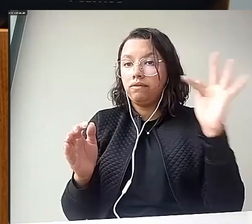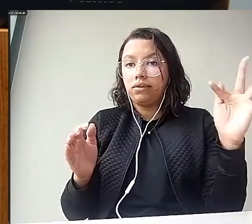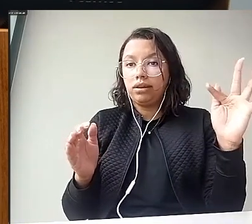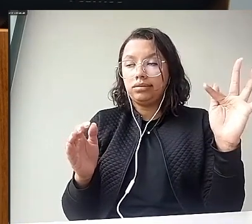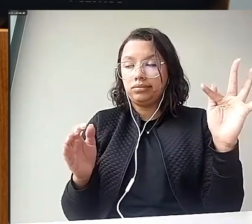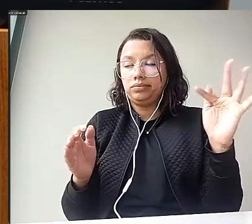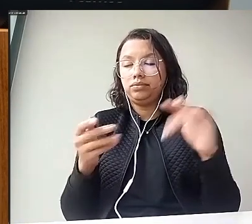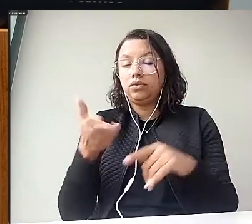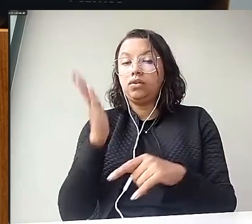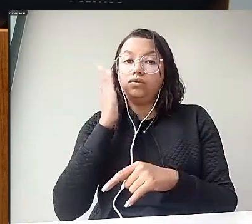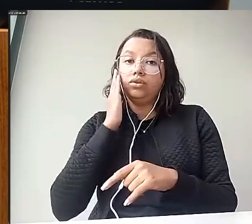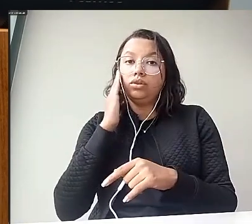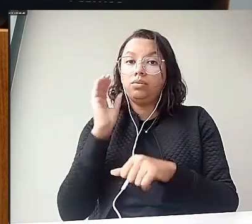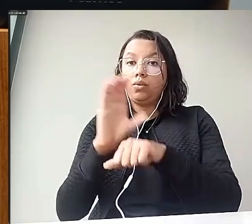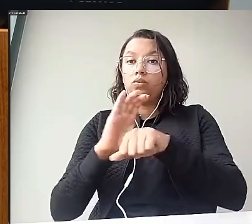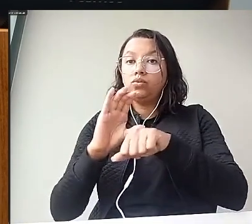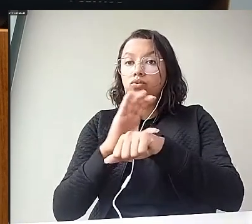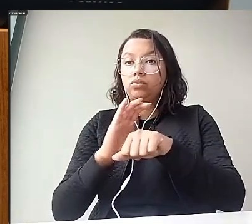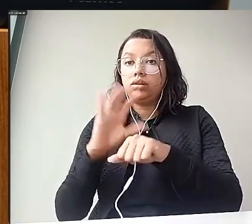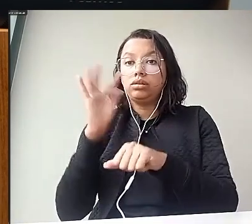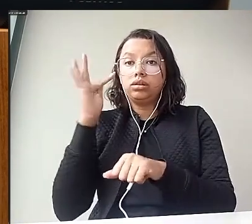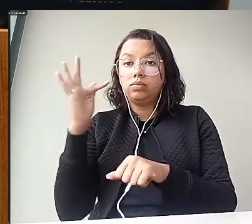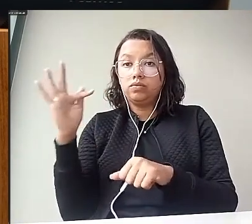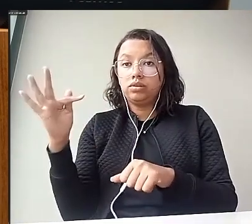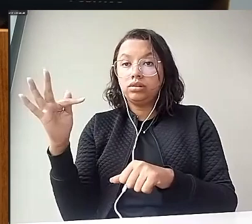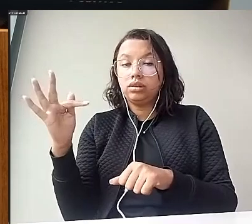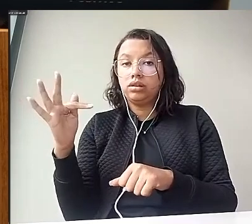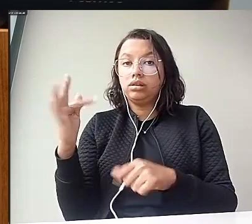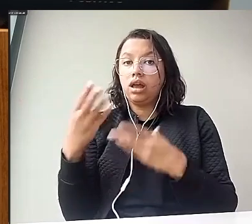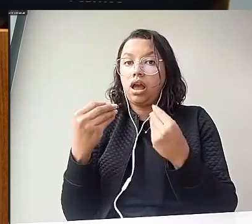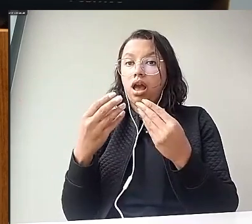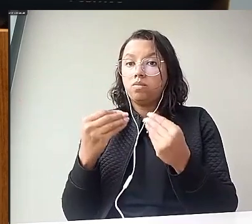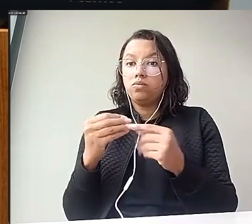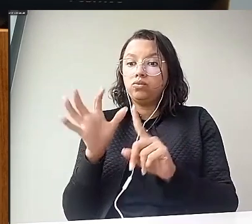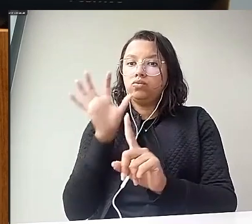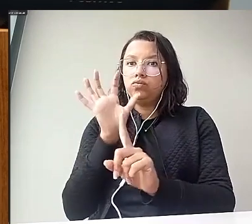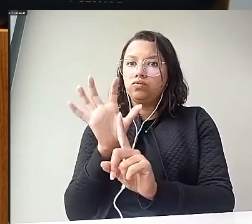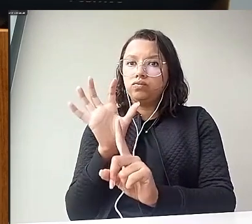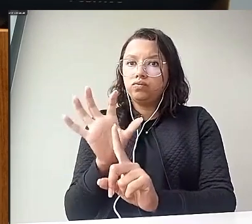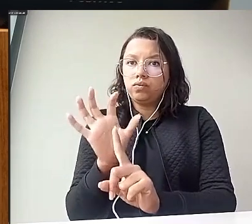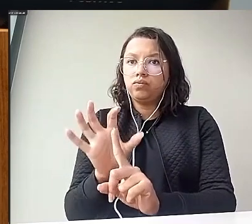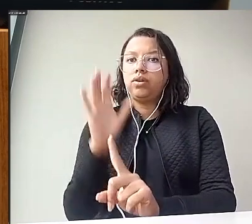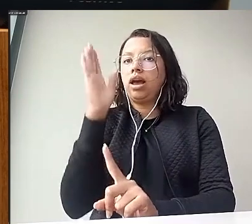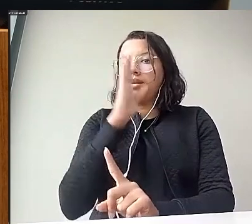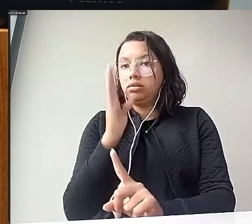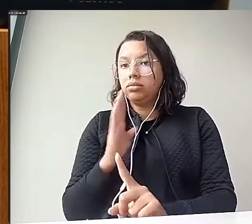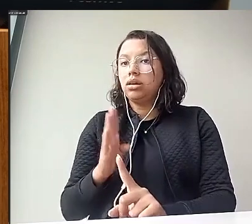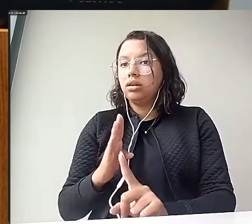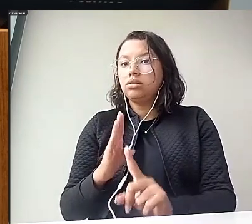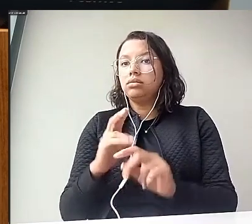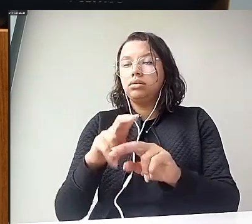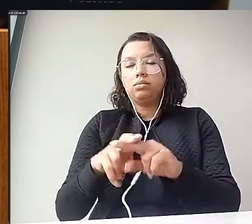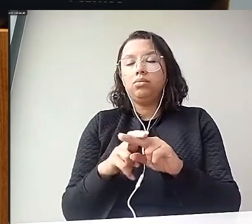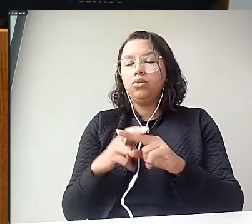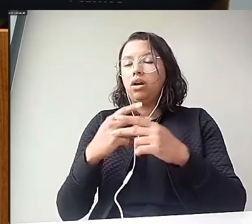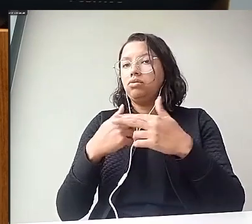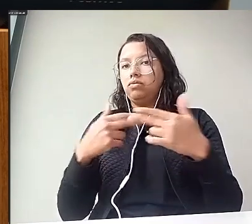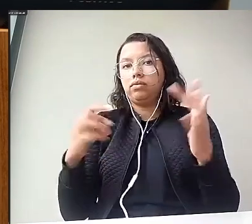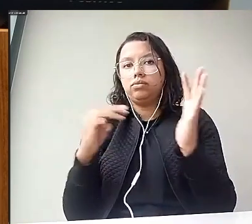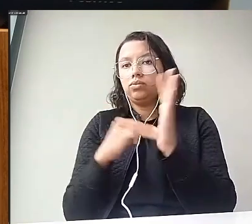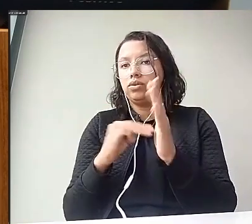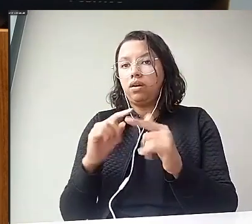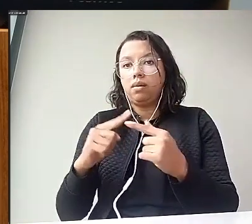sabe, o constitucionalismo francês é muito influente no Brasil, por várias razões, mas, sobretudo,